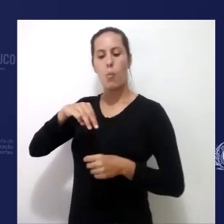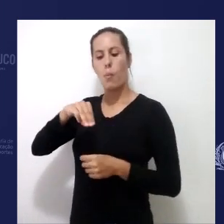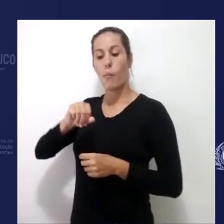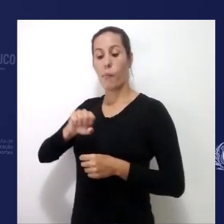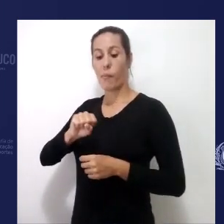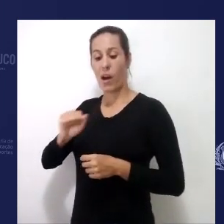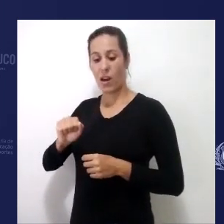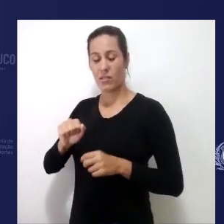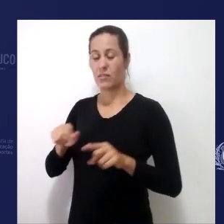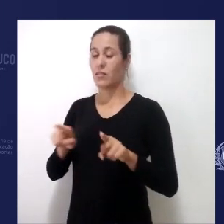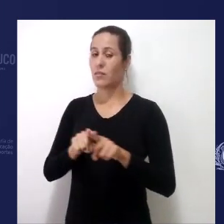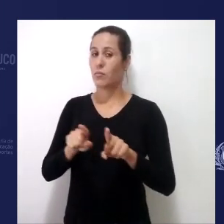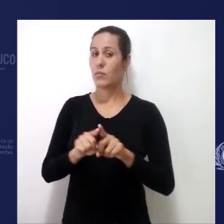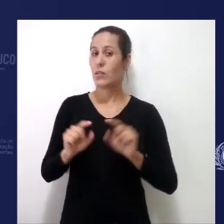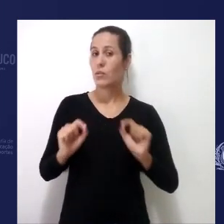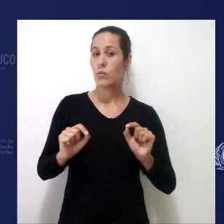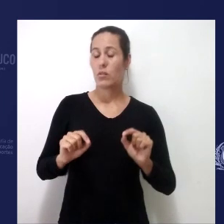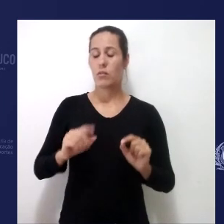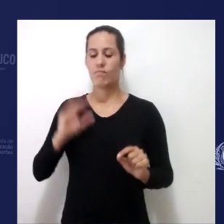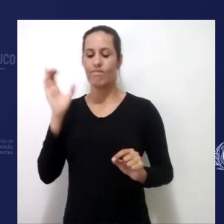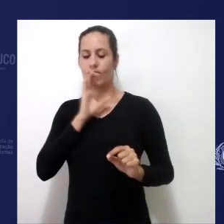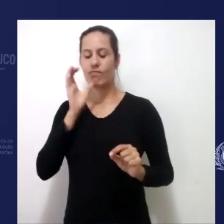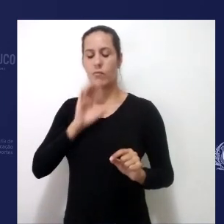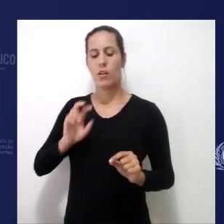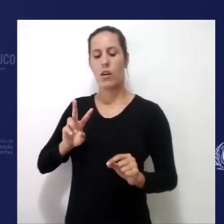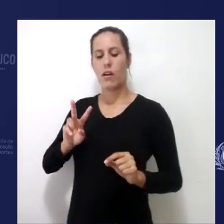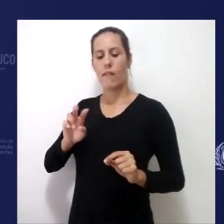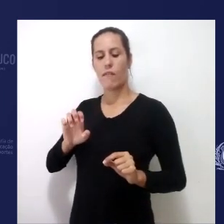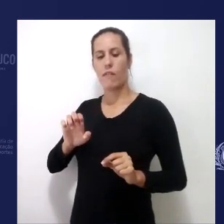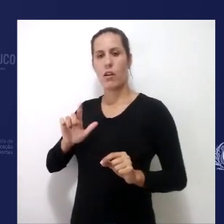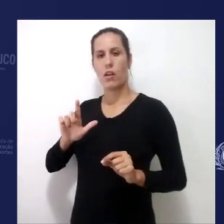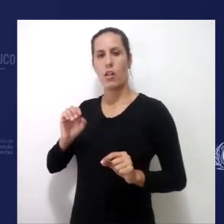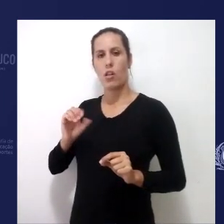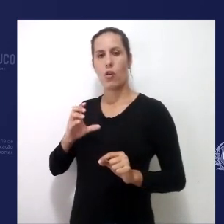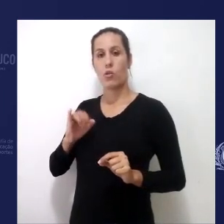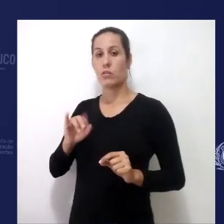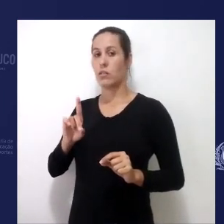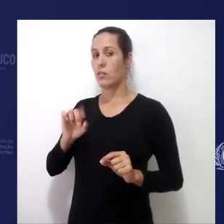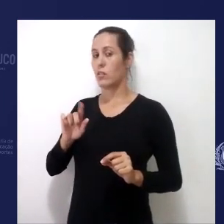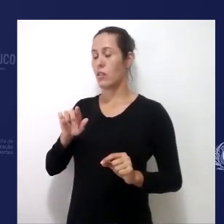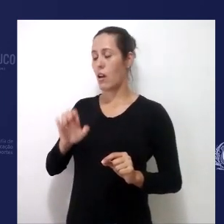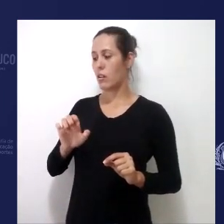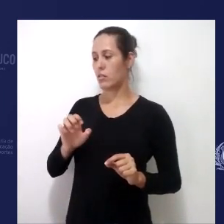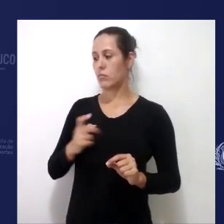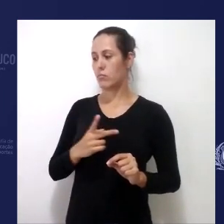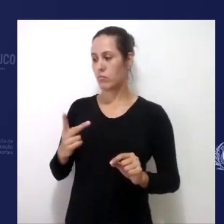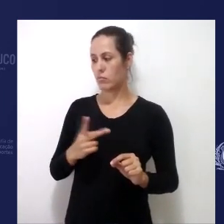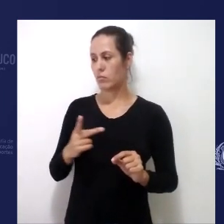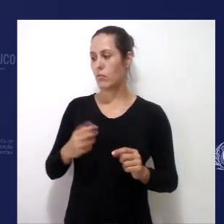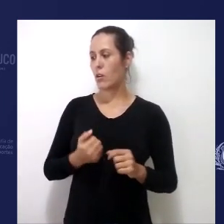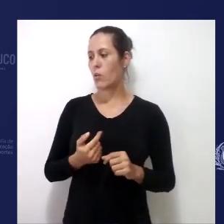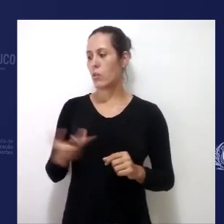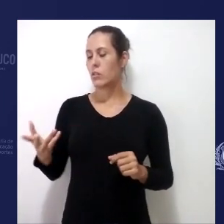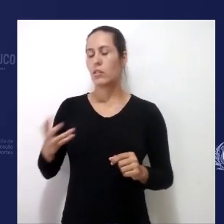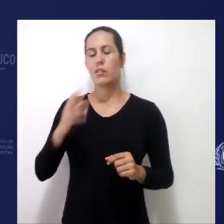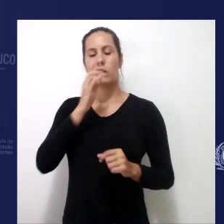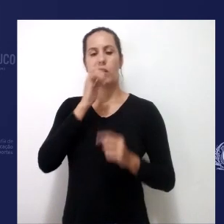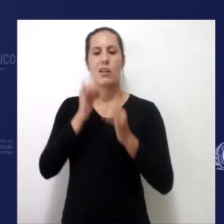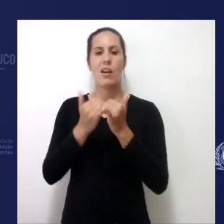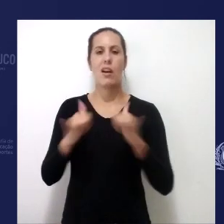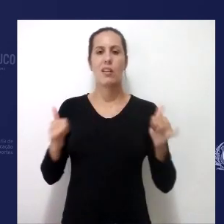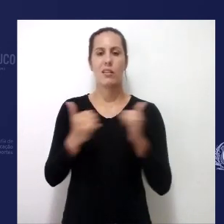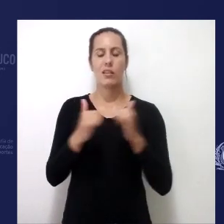uma massa e velocidade, ou seja, ele será dotado de uma determinada quantidade de